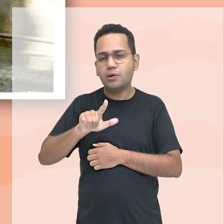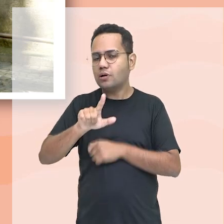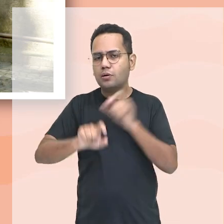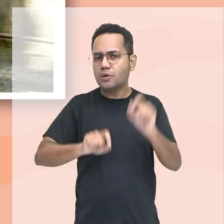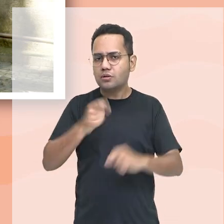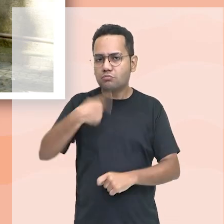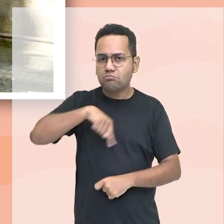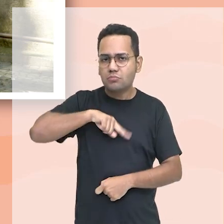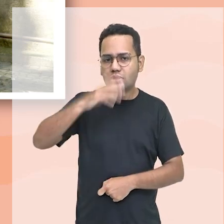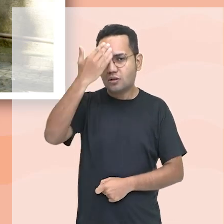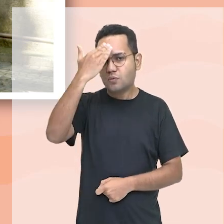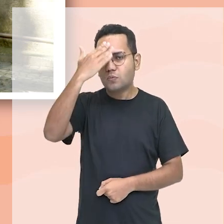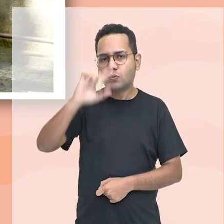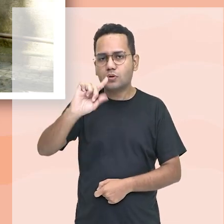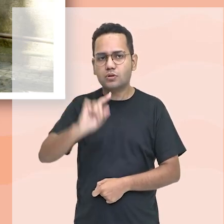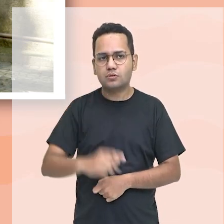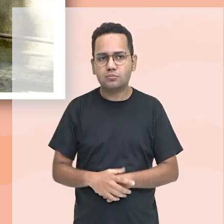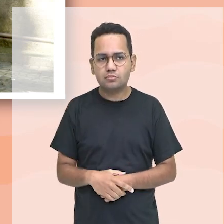entender, né,